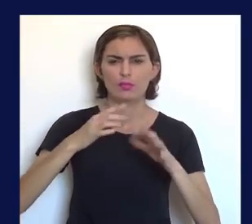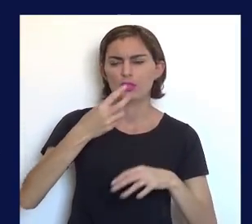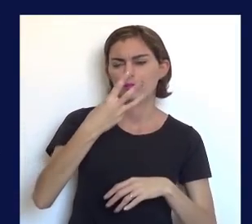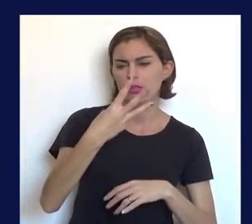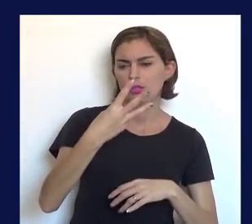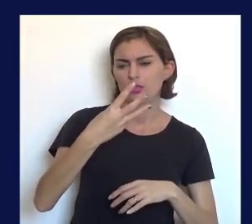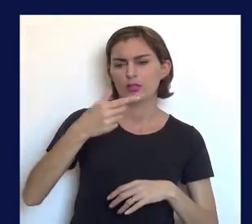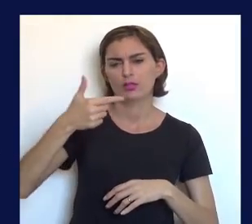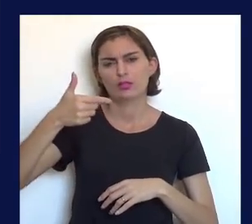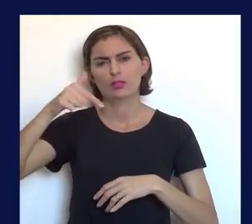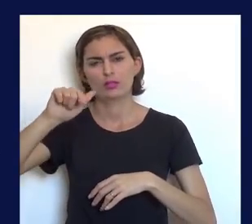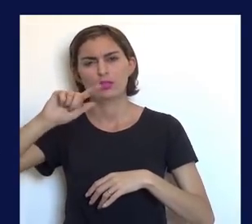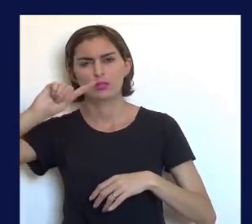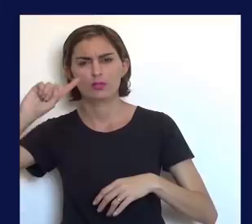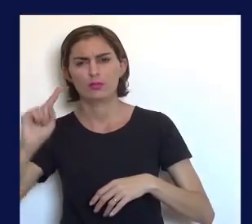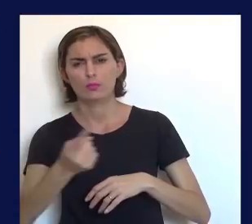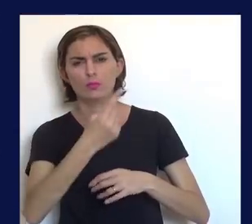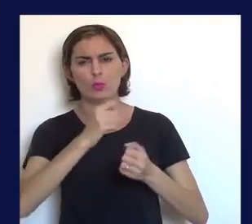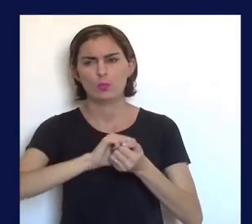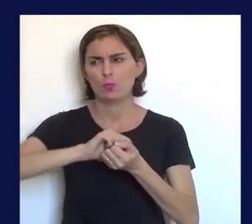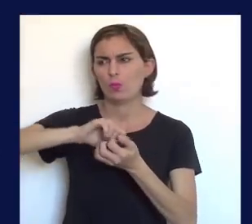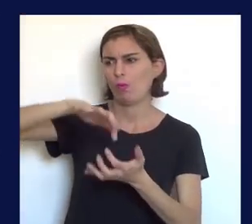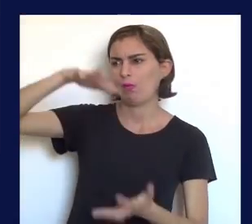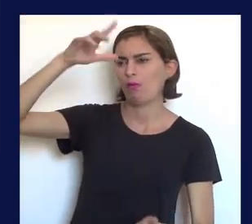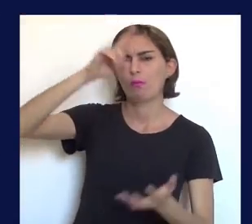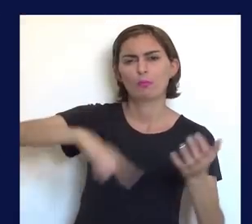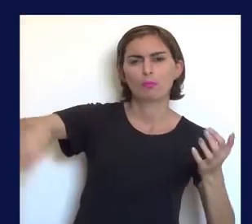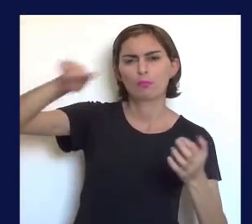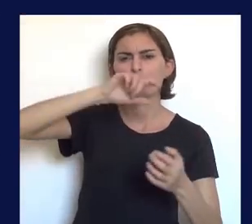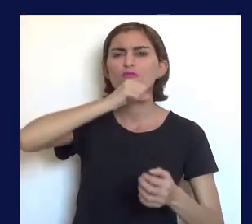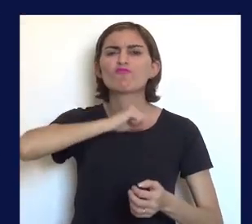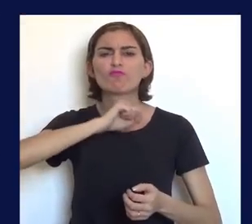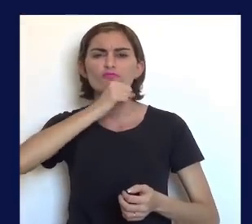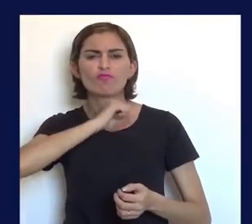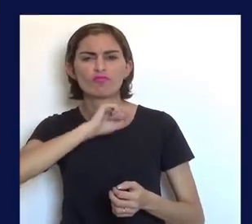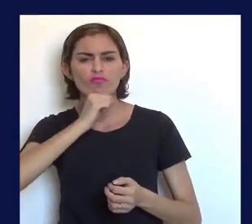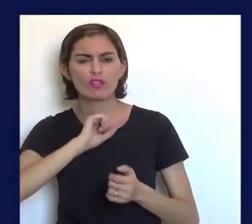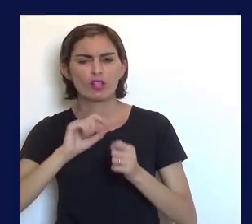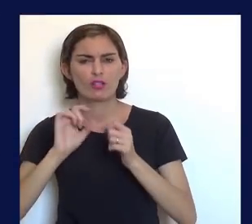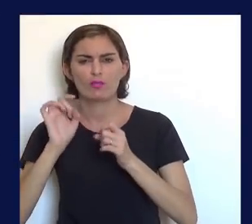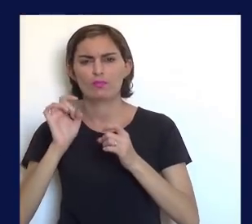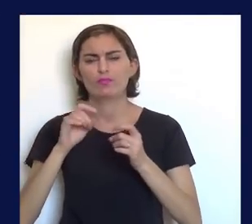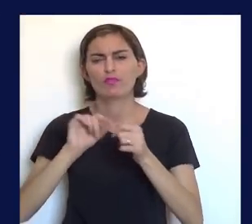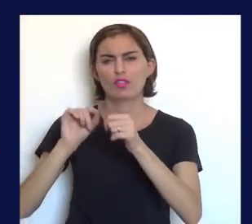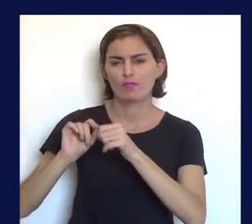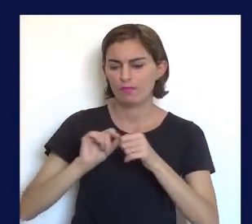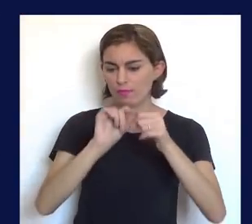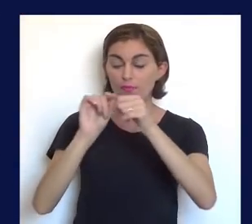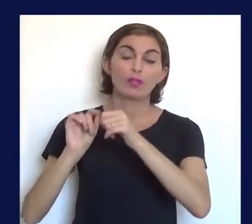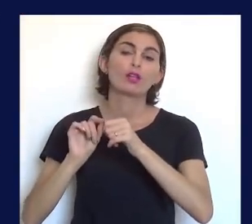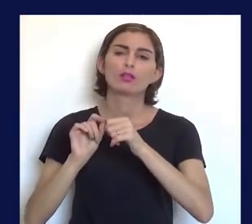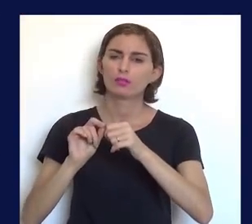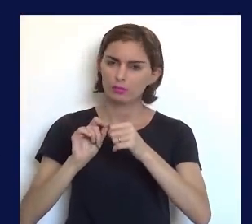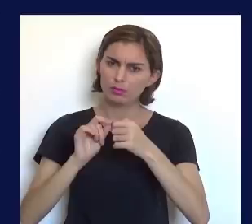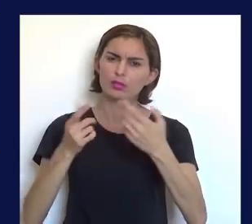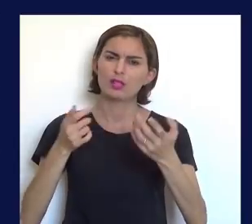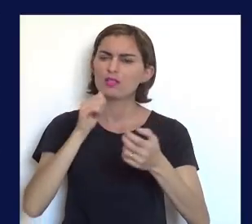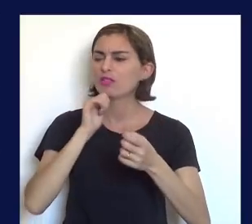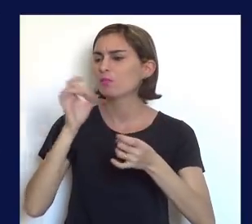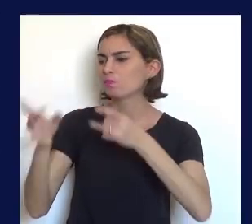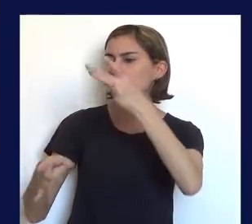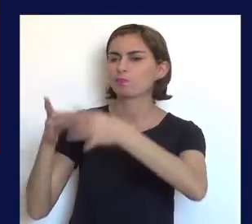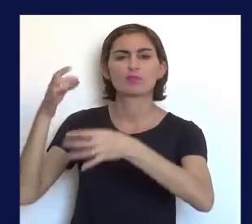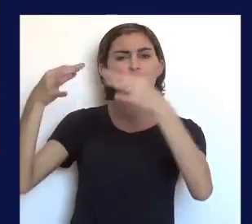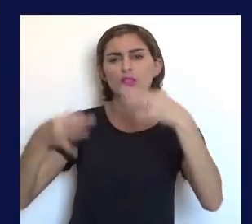de 317 mil toneladas de pneus inservíveis sendo produzidos e sem